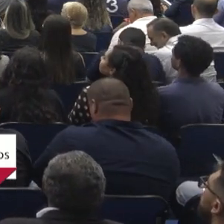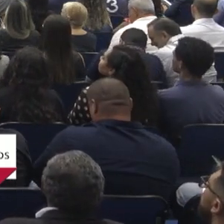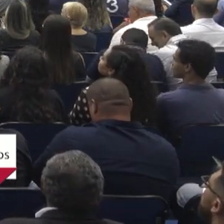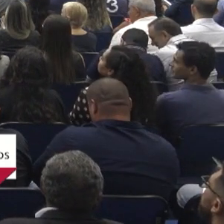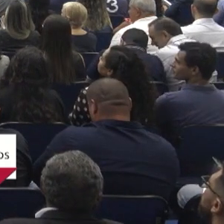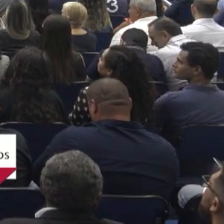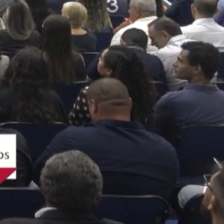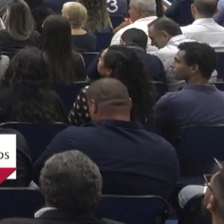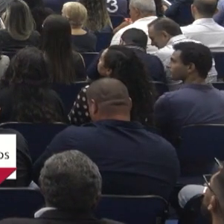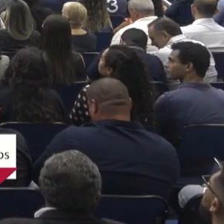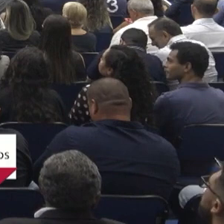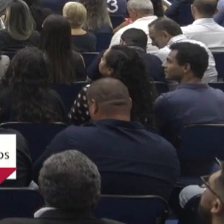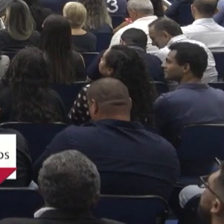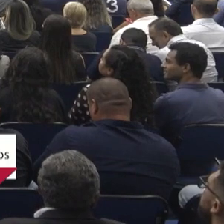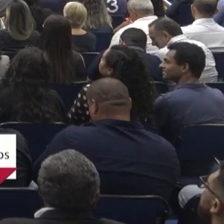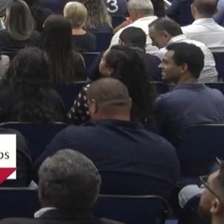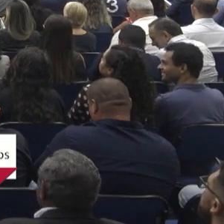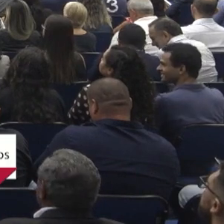uhum